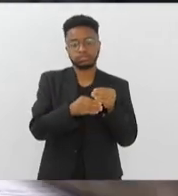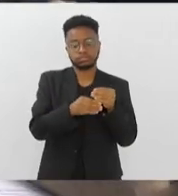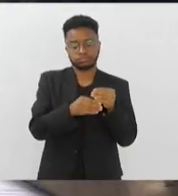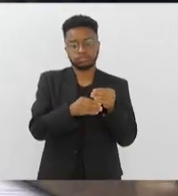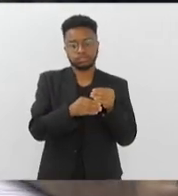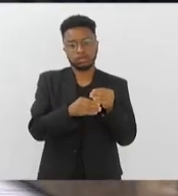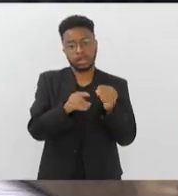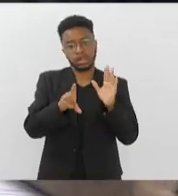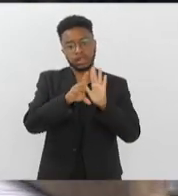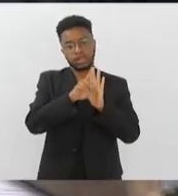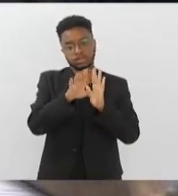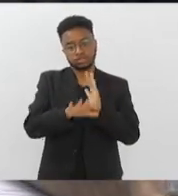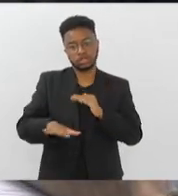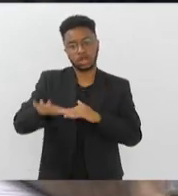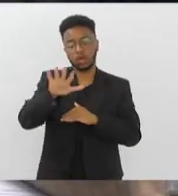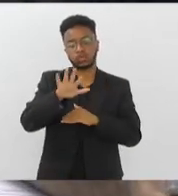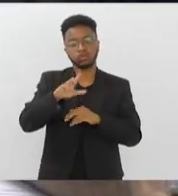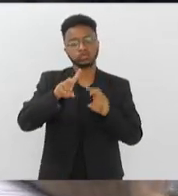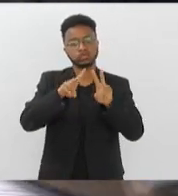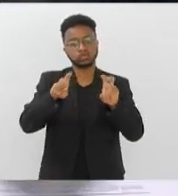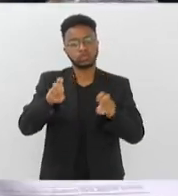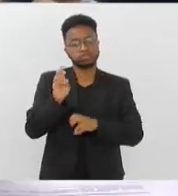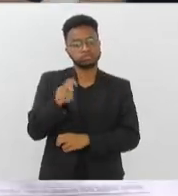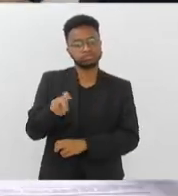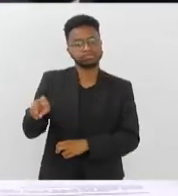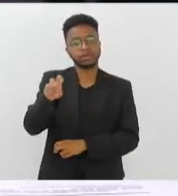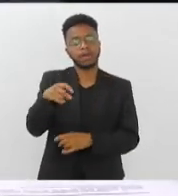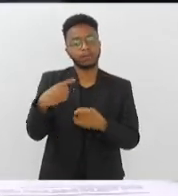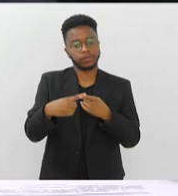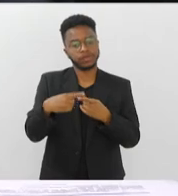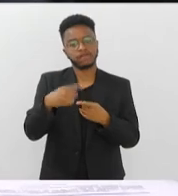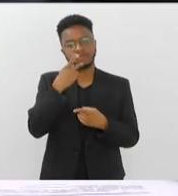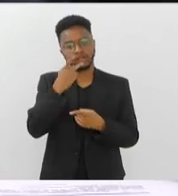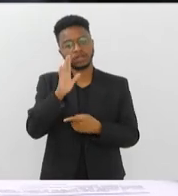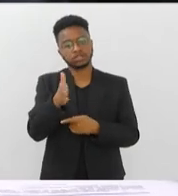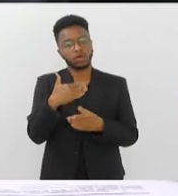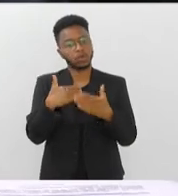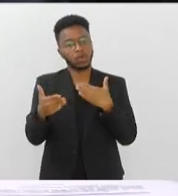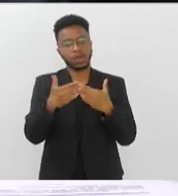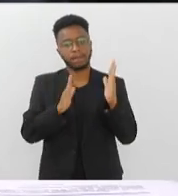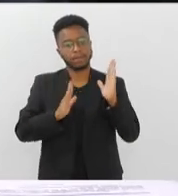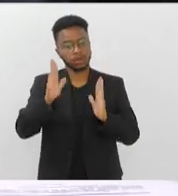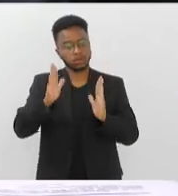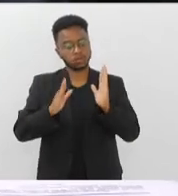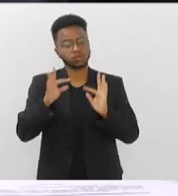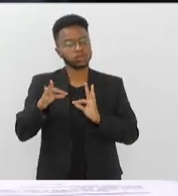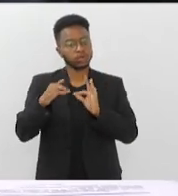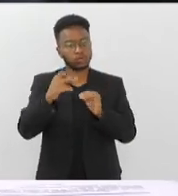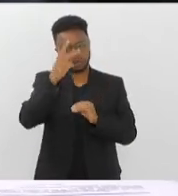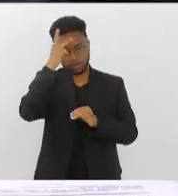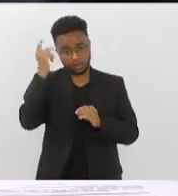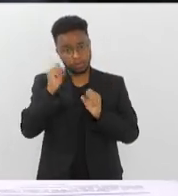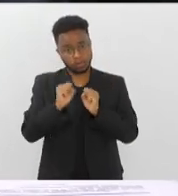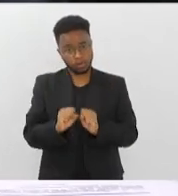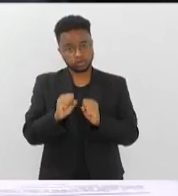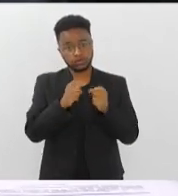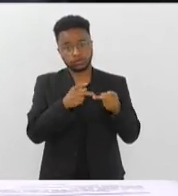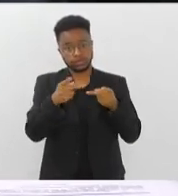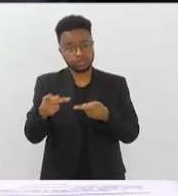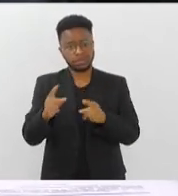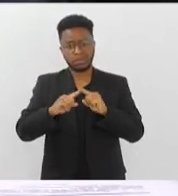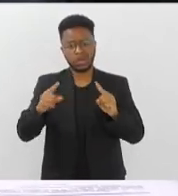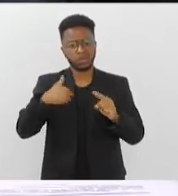acréscimo à lei geral sobre trilha, que já prevê o acesso em toda a época a todas as pessoas. Mas não faço cavalo de